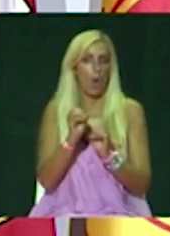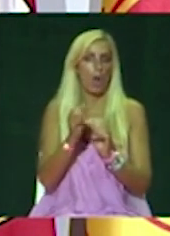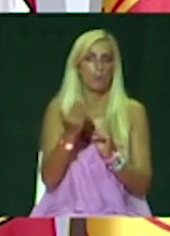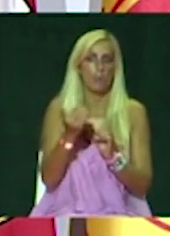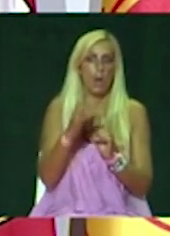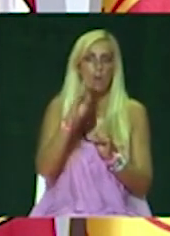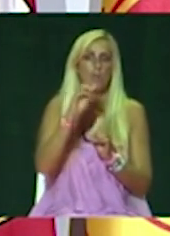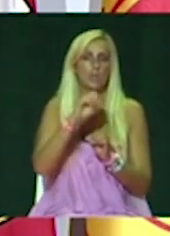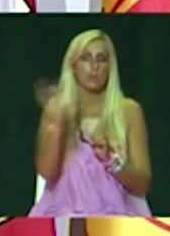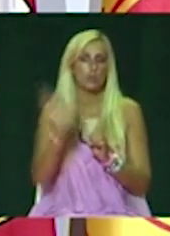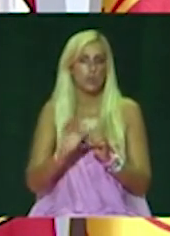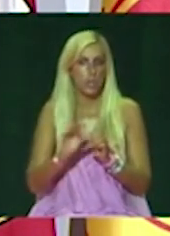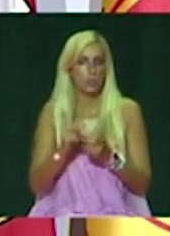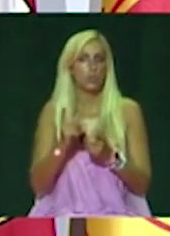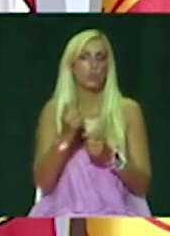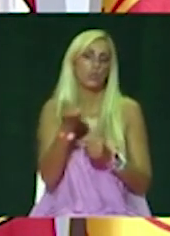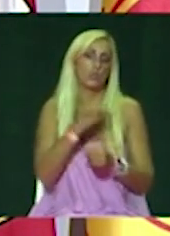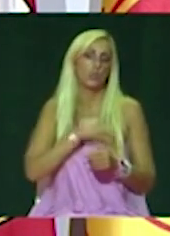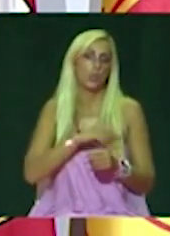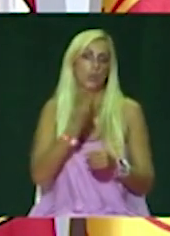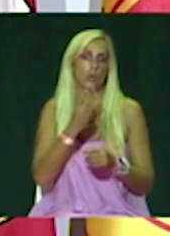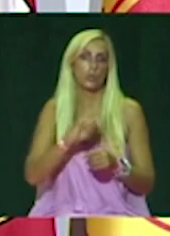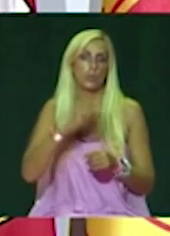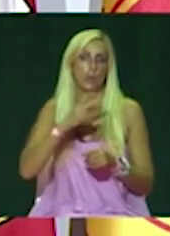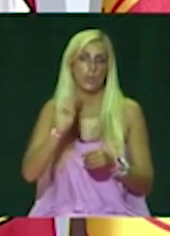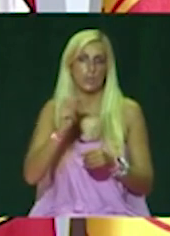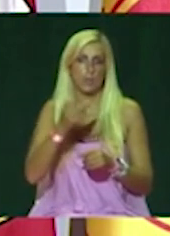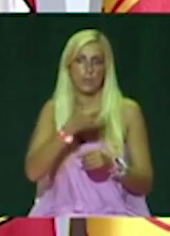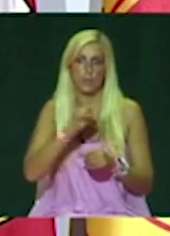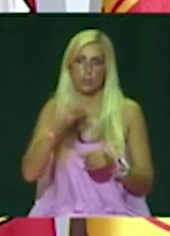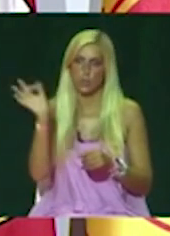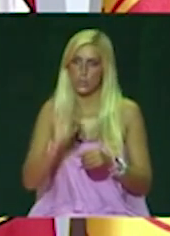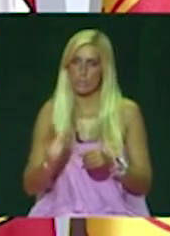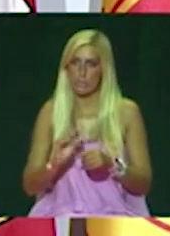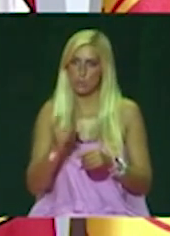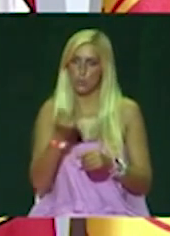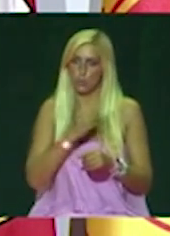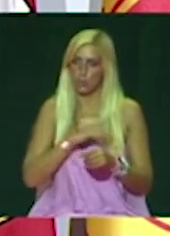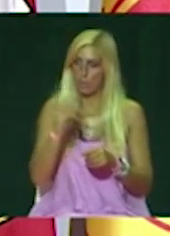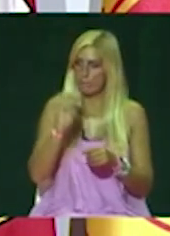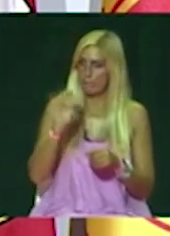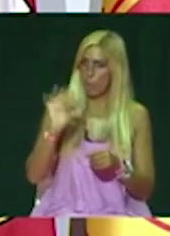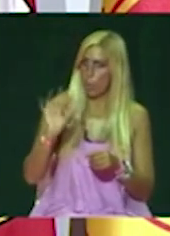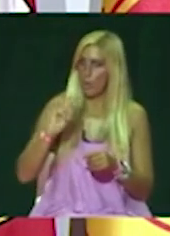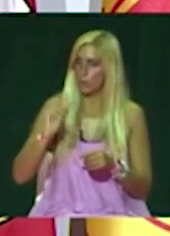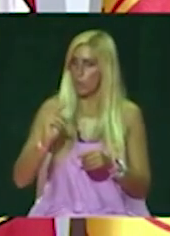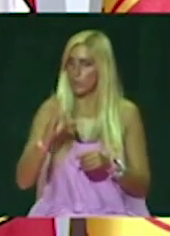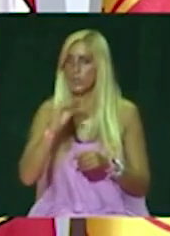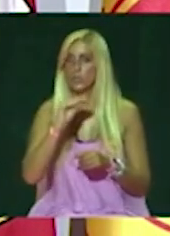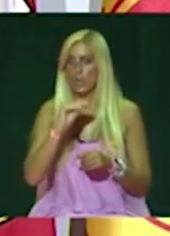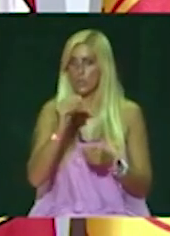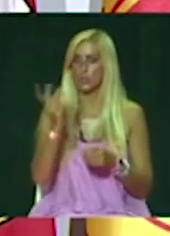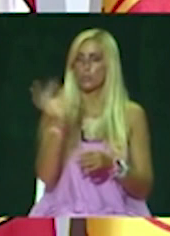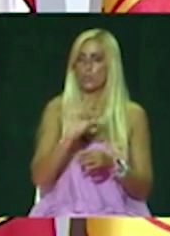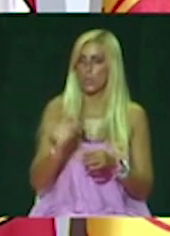de 30% do rendimento nos 2 primeiros anos, 20% do rendimento no 3º e no 4º ano e 10% do